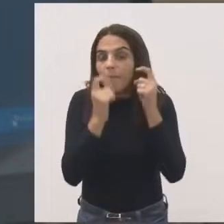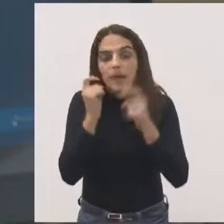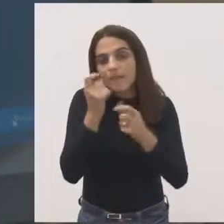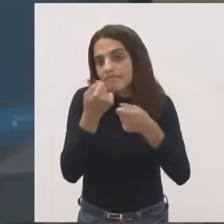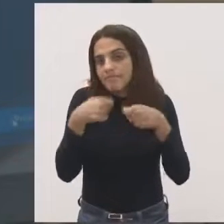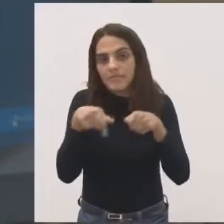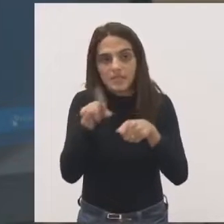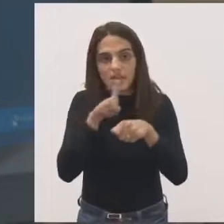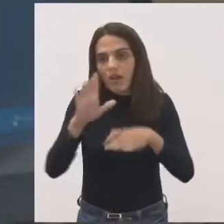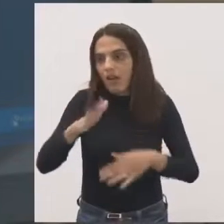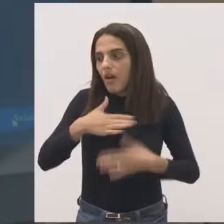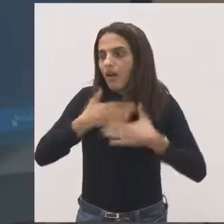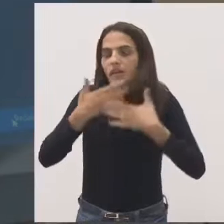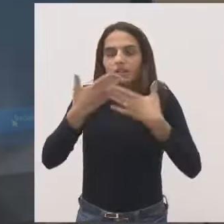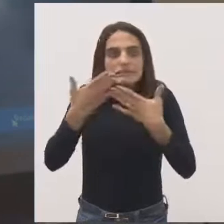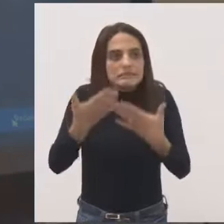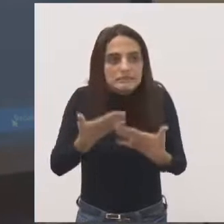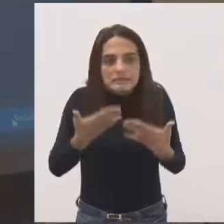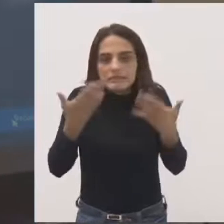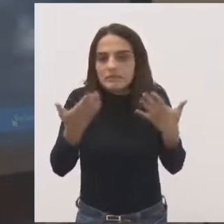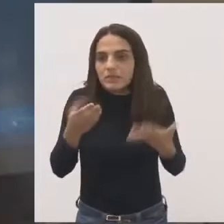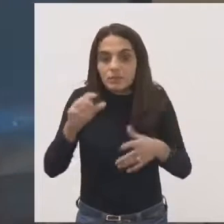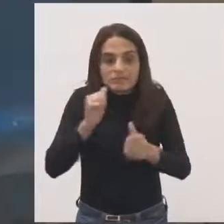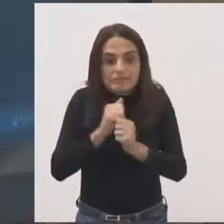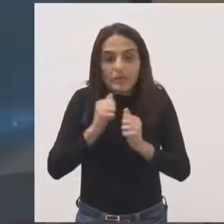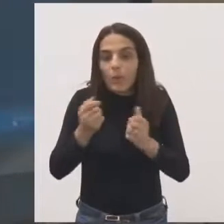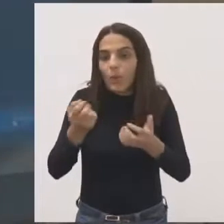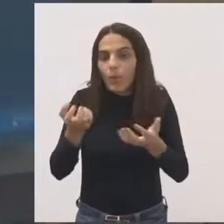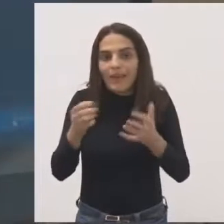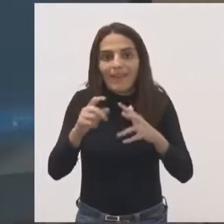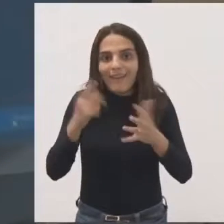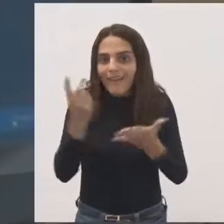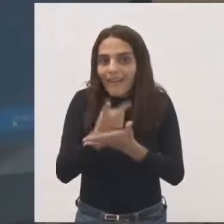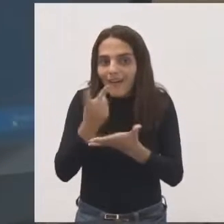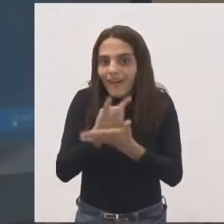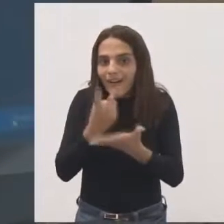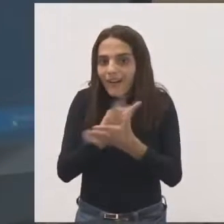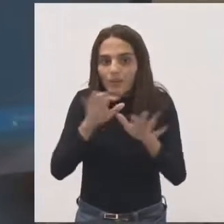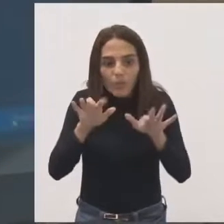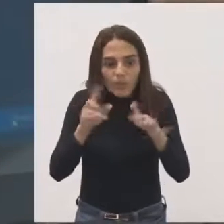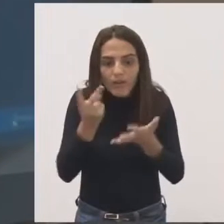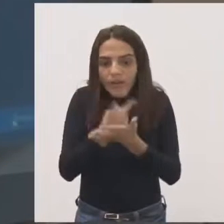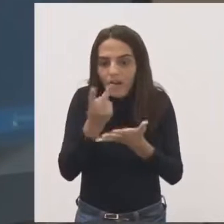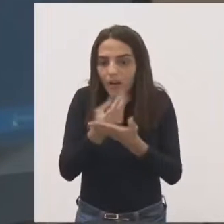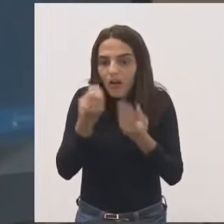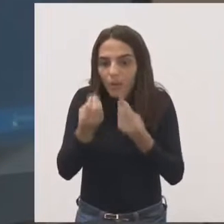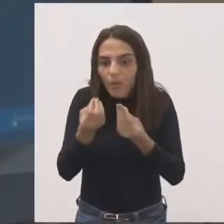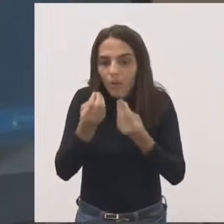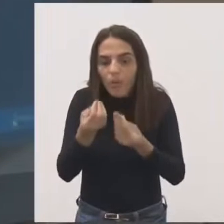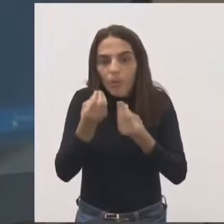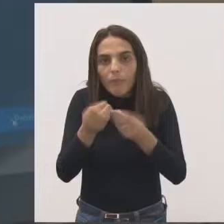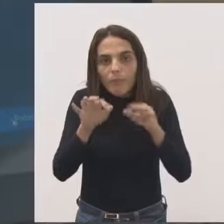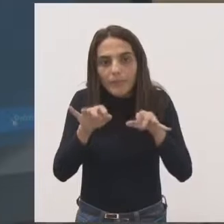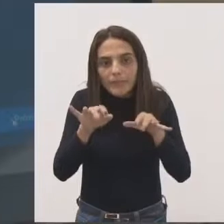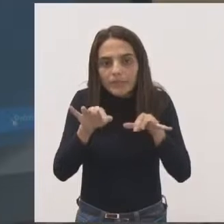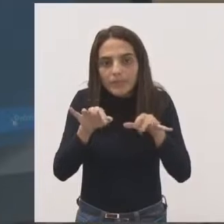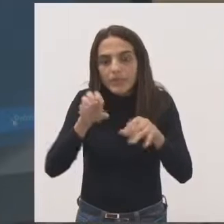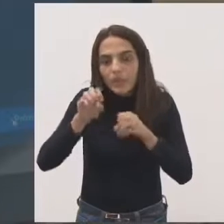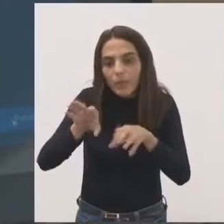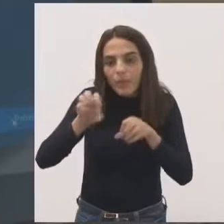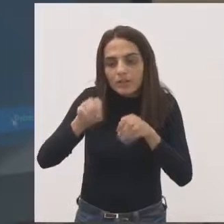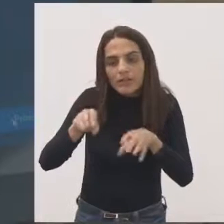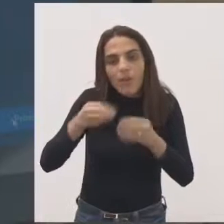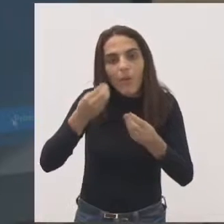ficam assustados. Eles falam: nossa, eu configurei errado e agora eu não vou conseguir conectar no domínio da educação, eu não vou